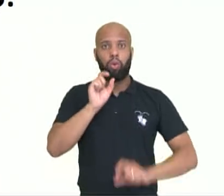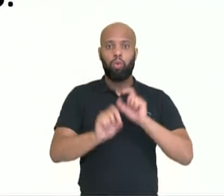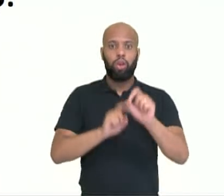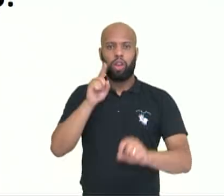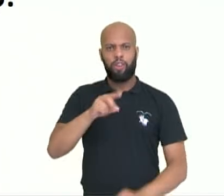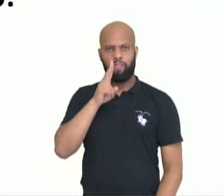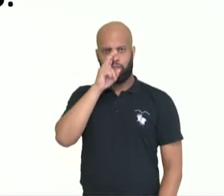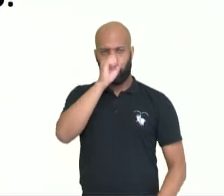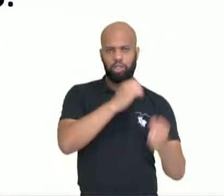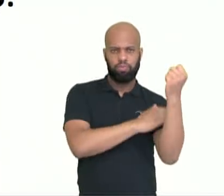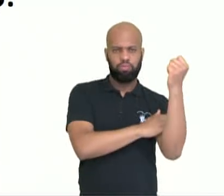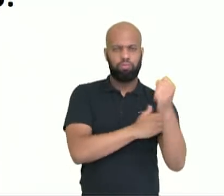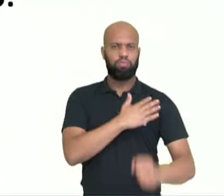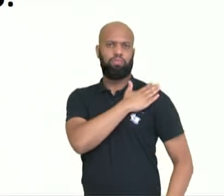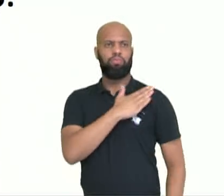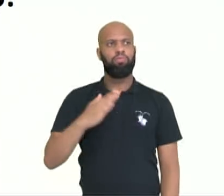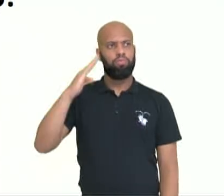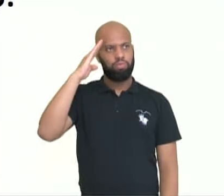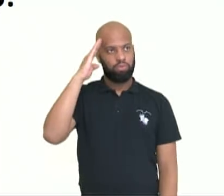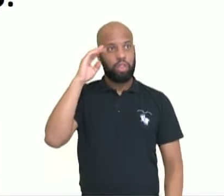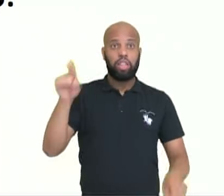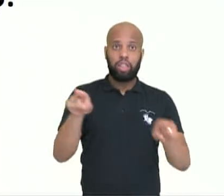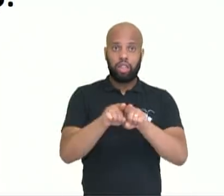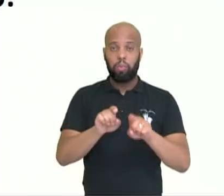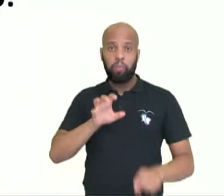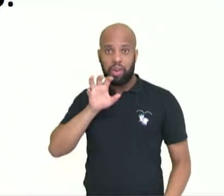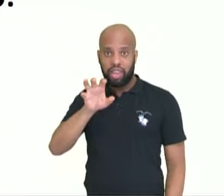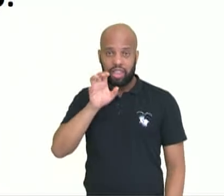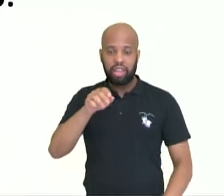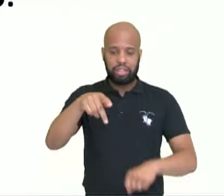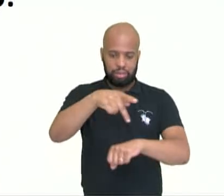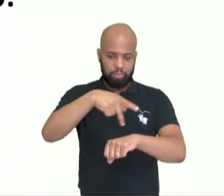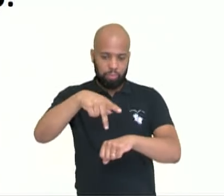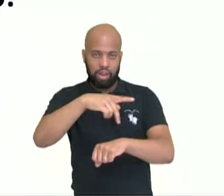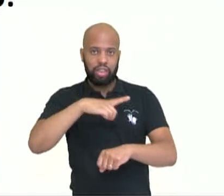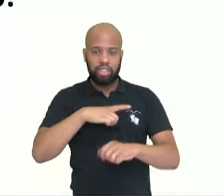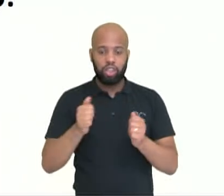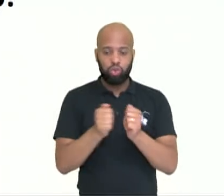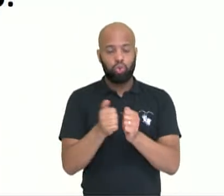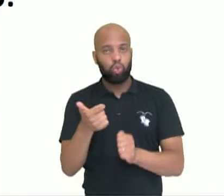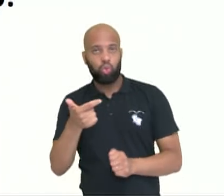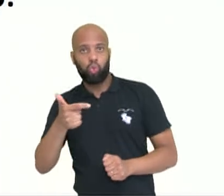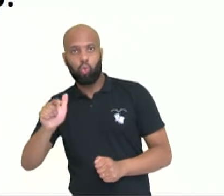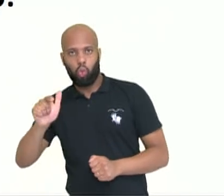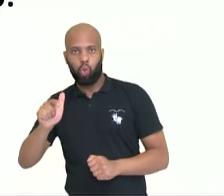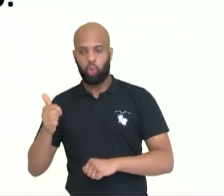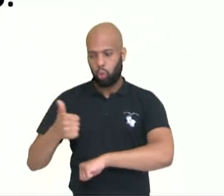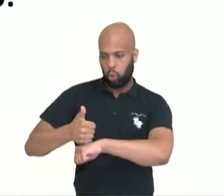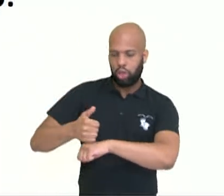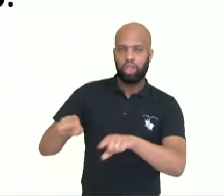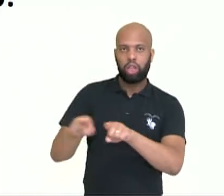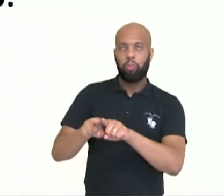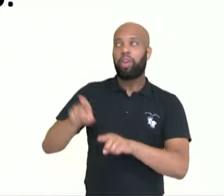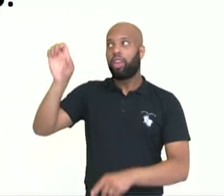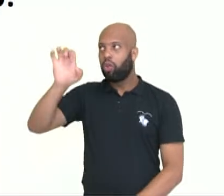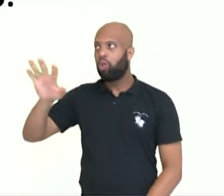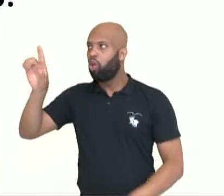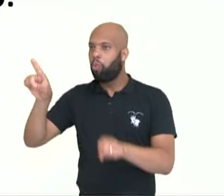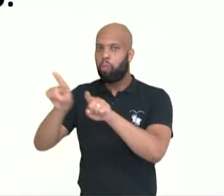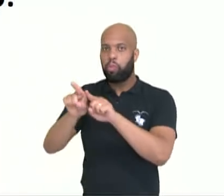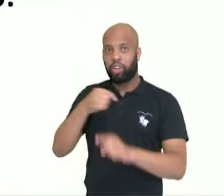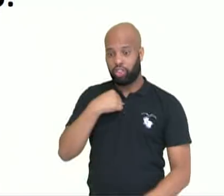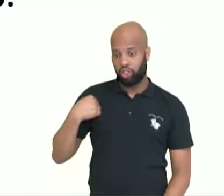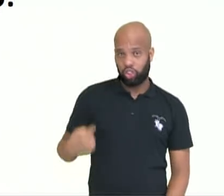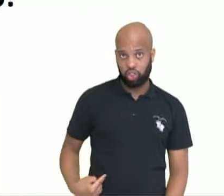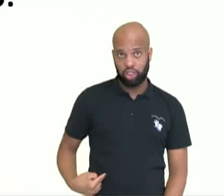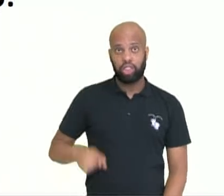grande potência militar e a presença deste país ao lado de outras lideranças, ali União Europeia e China, que se apresentam